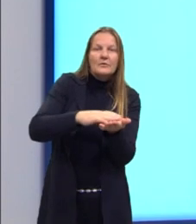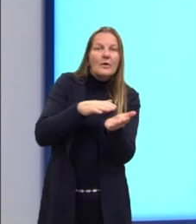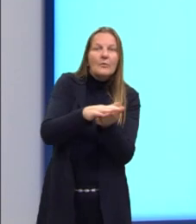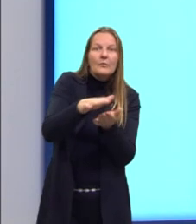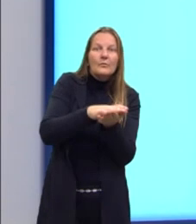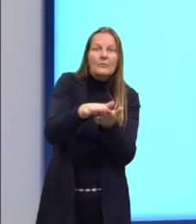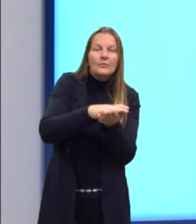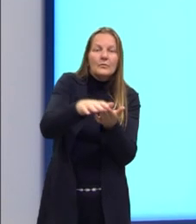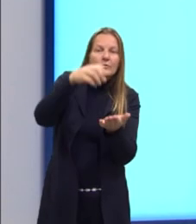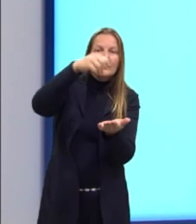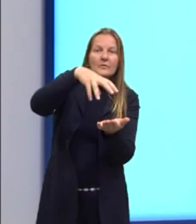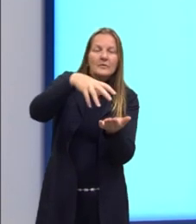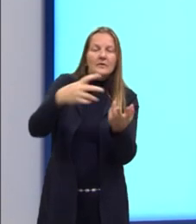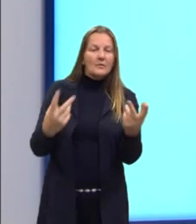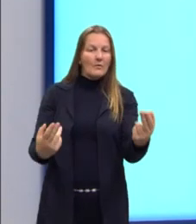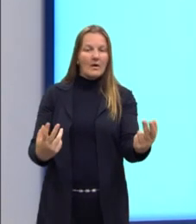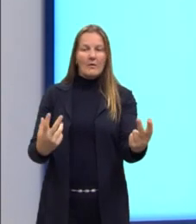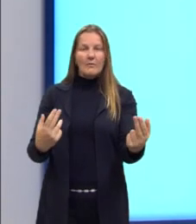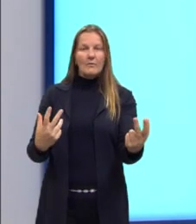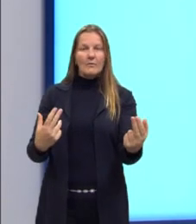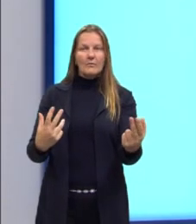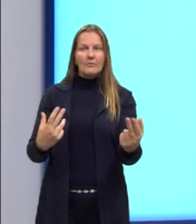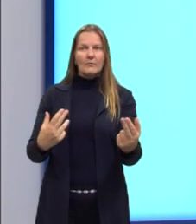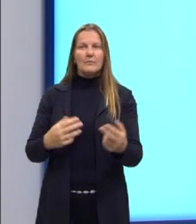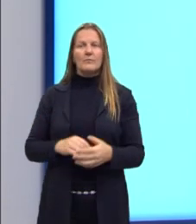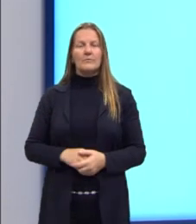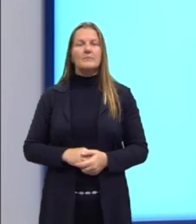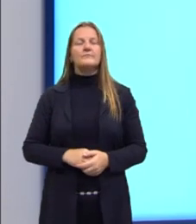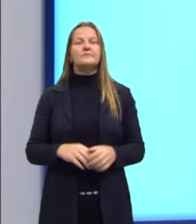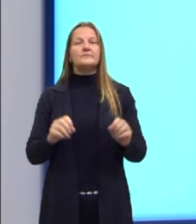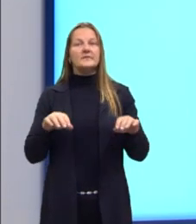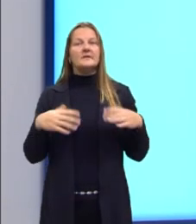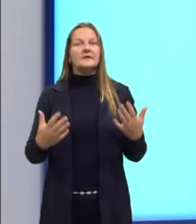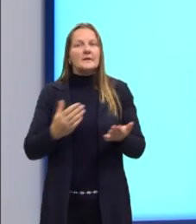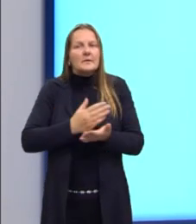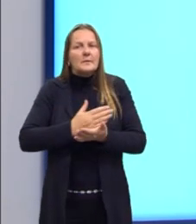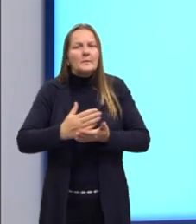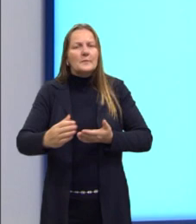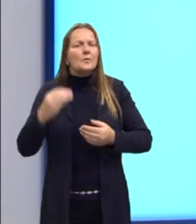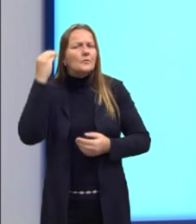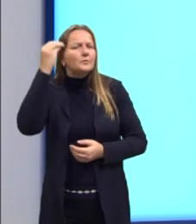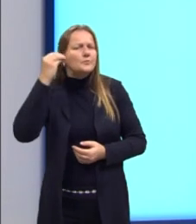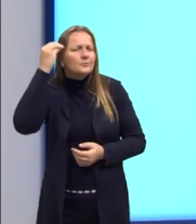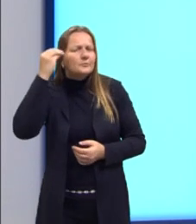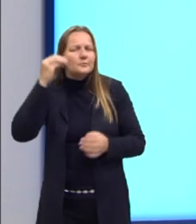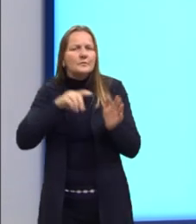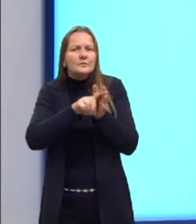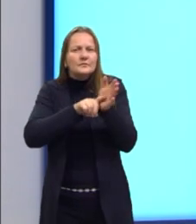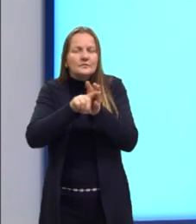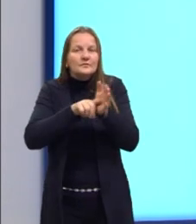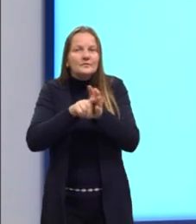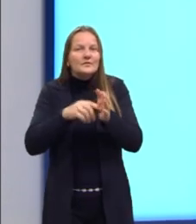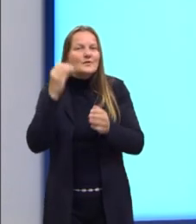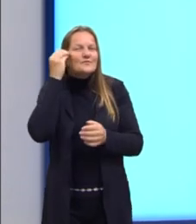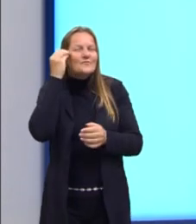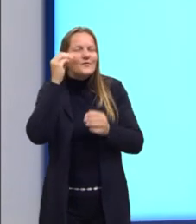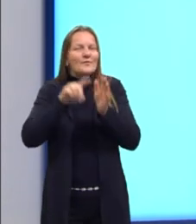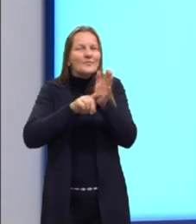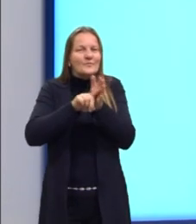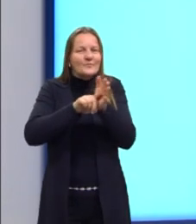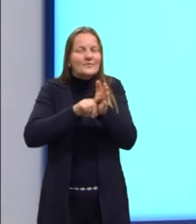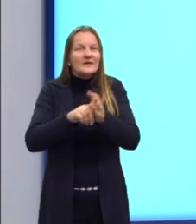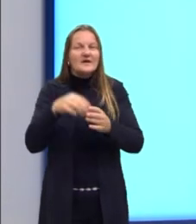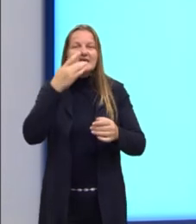iguais os do raio-x né similares aos o raio x Então a partir desses experimentos aí foi surgindo foram